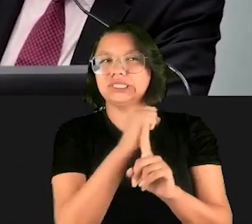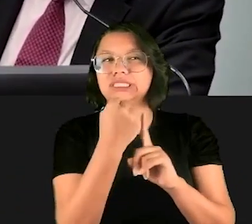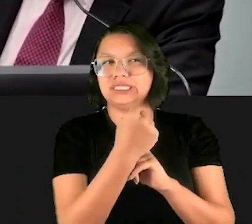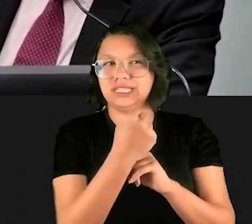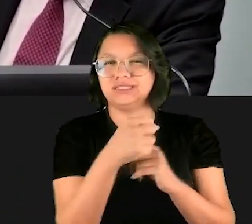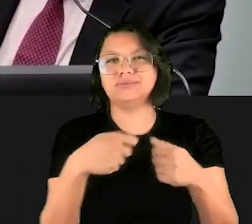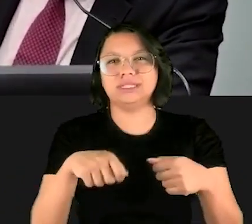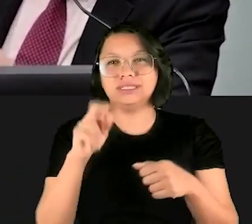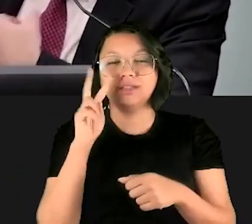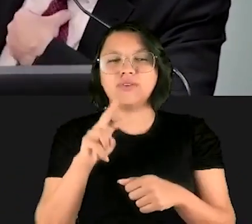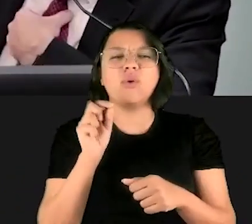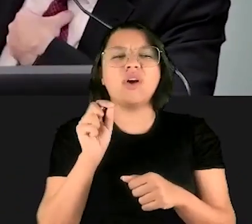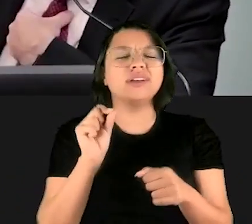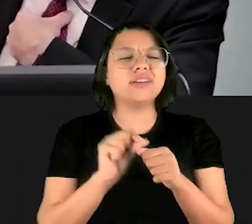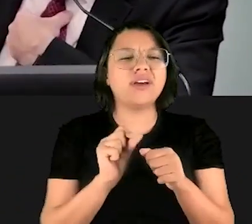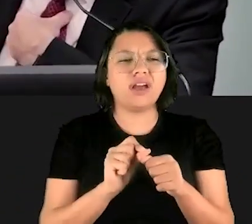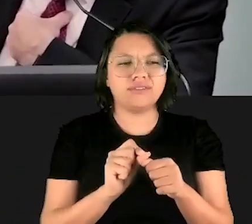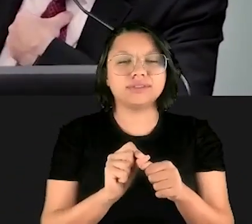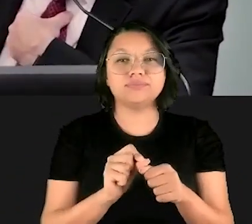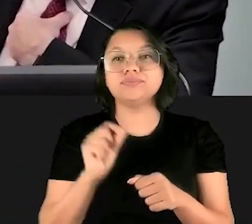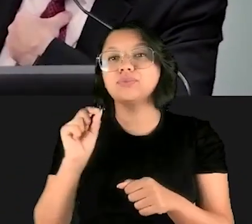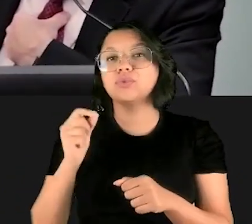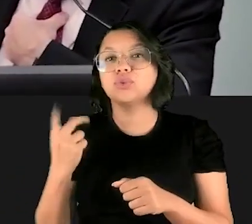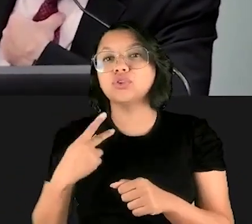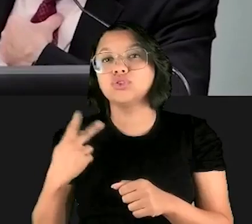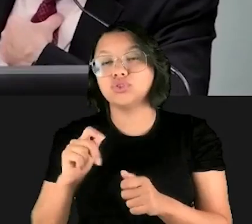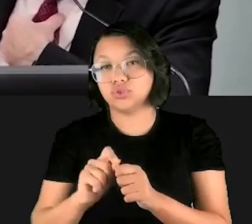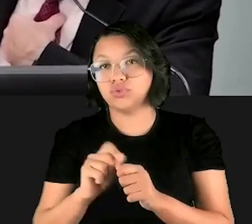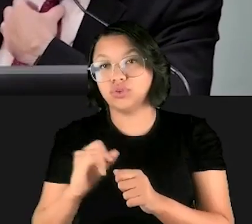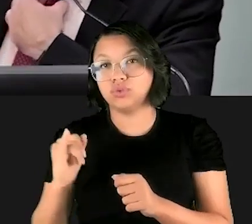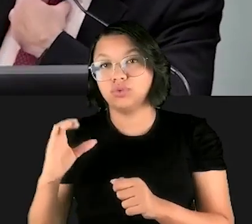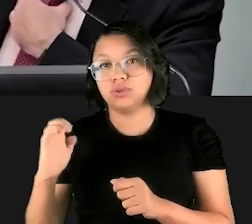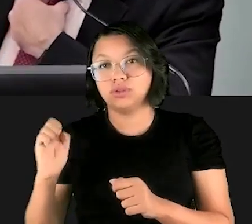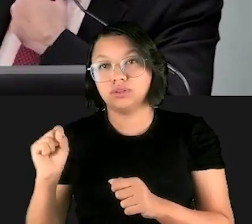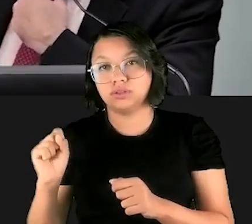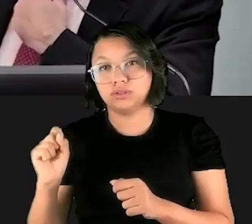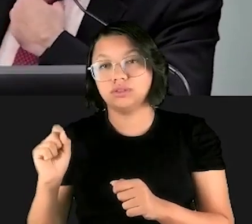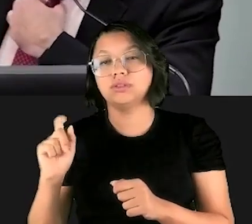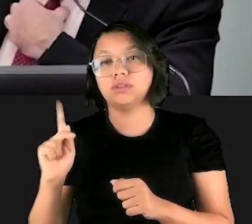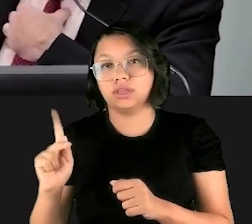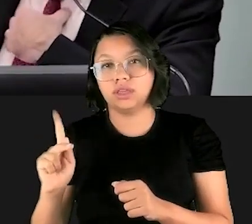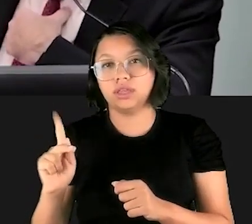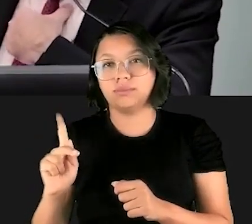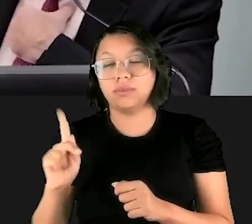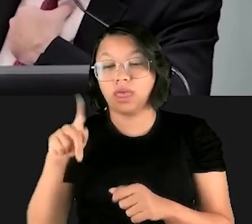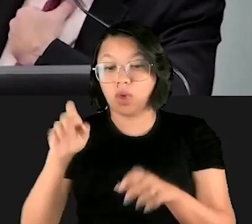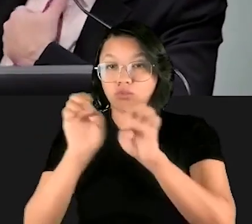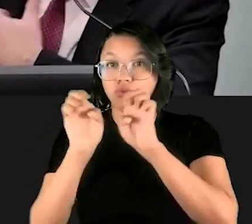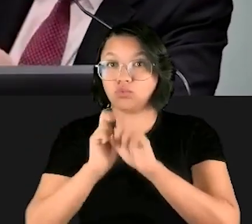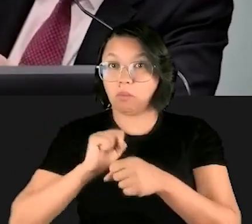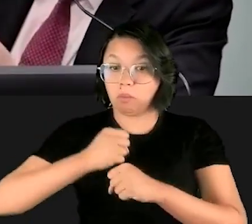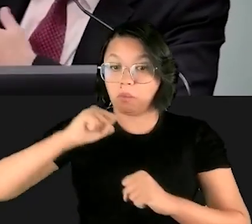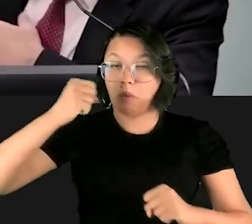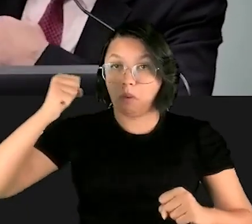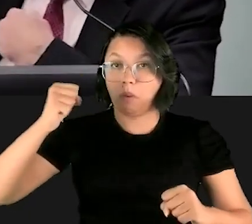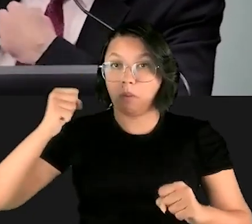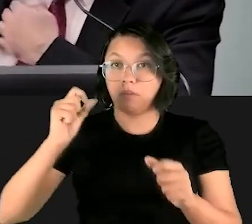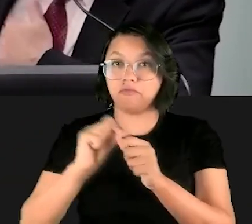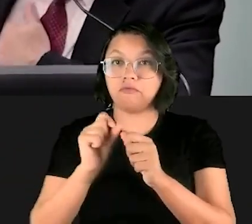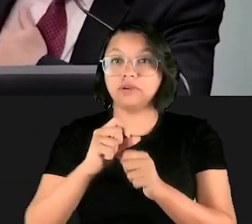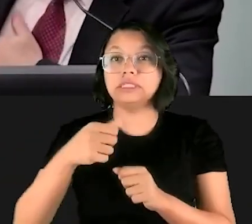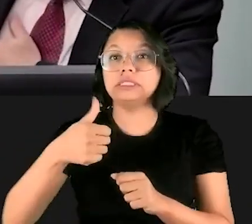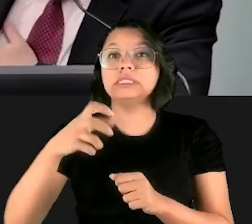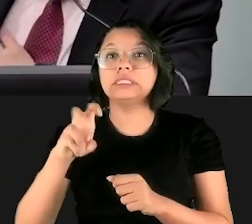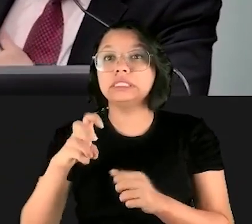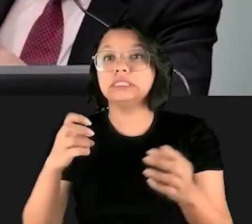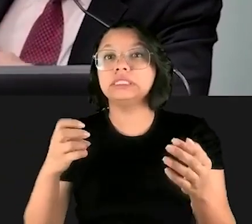né? E o que nós fizemos no ICESP, então? O ICESP é uma estrutura grandiosa, tem 15 anos, fez aniversário de 15